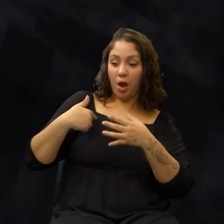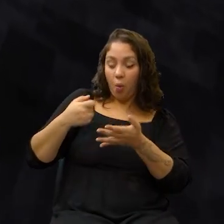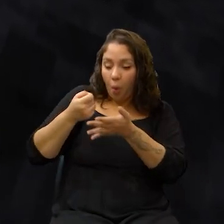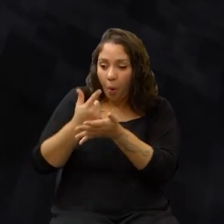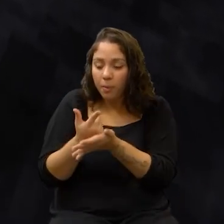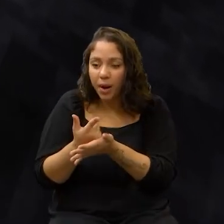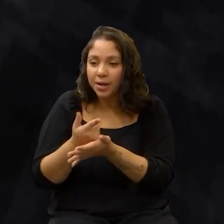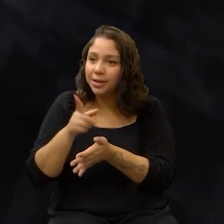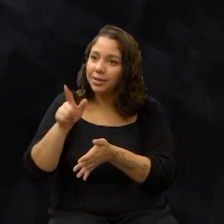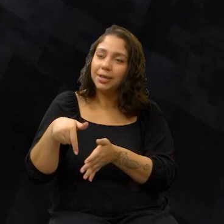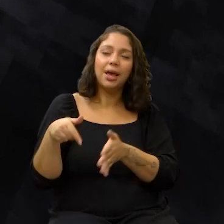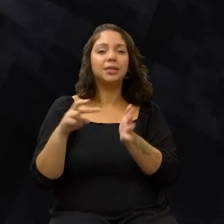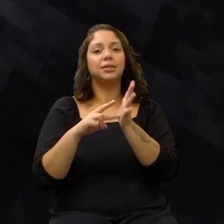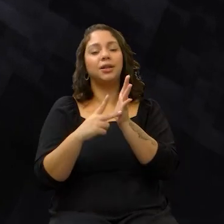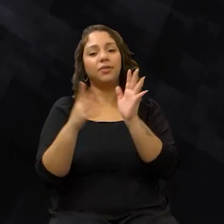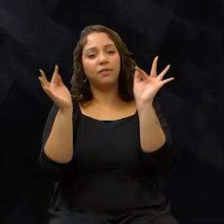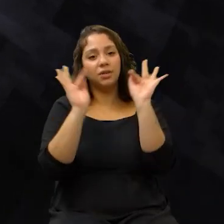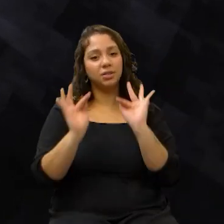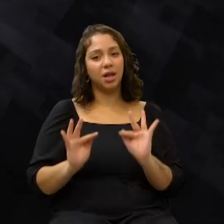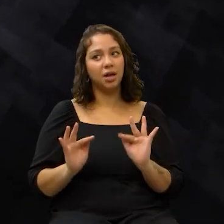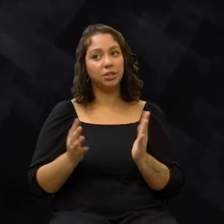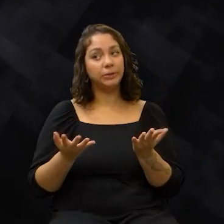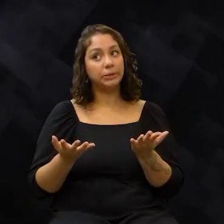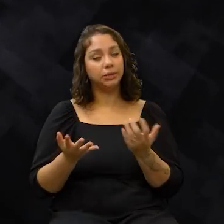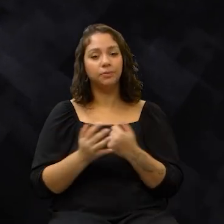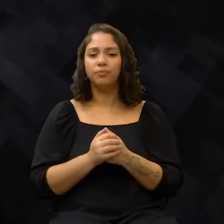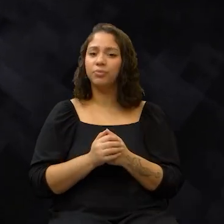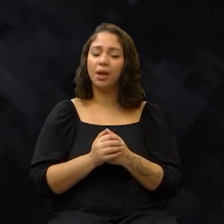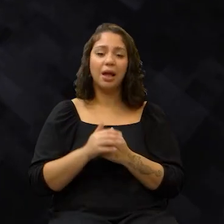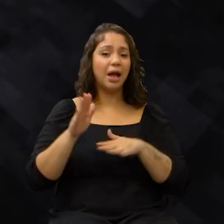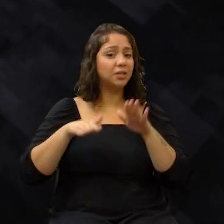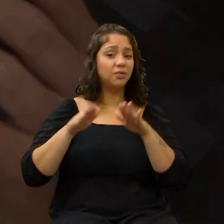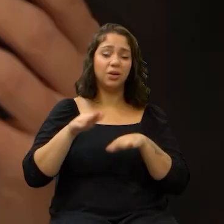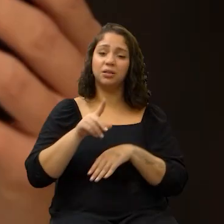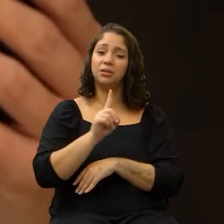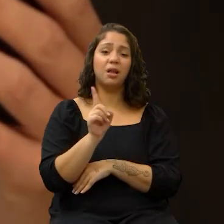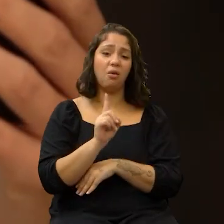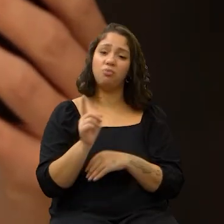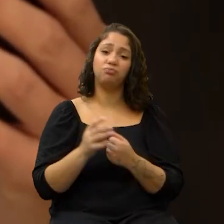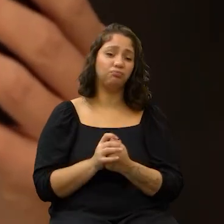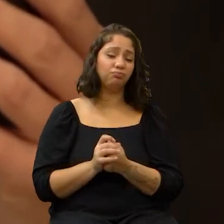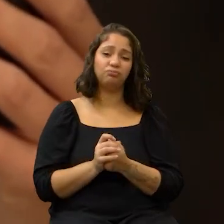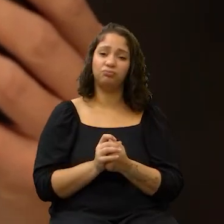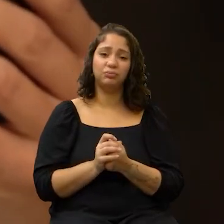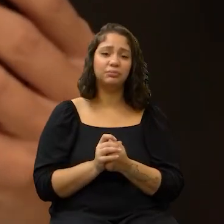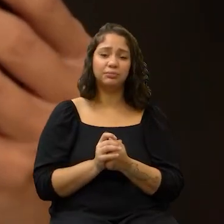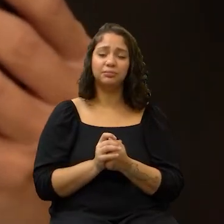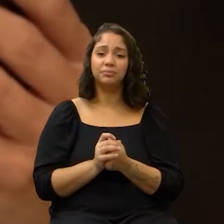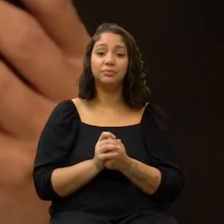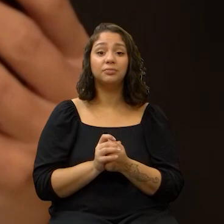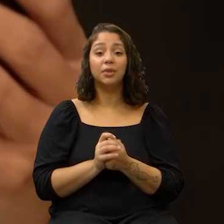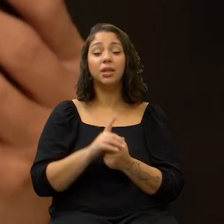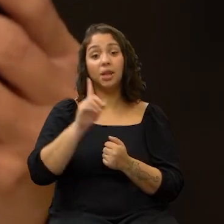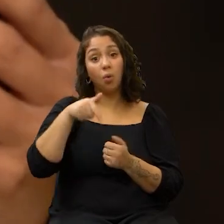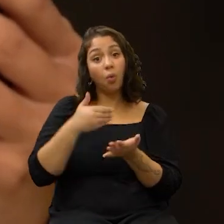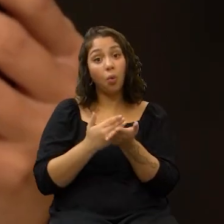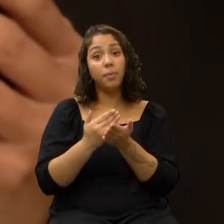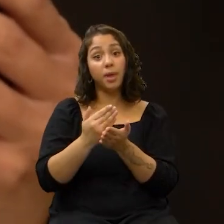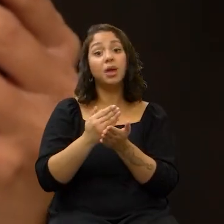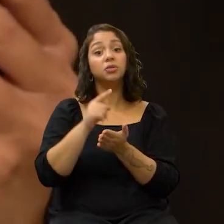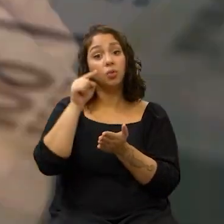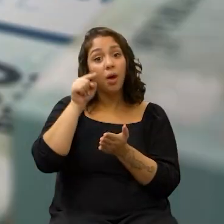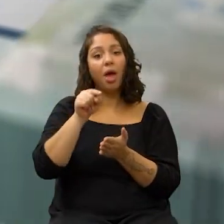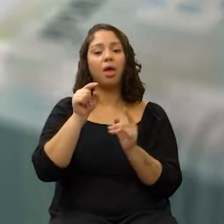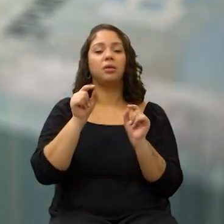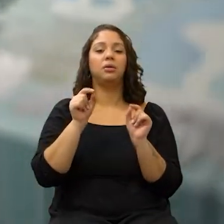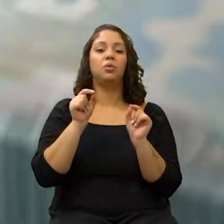que seria uma condição para eu ter felicidade? Muitas vezes a resposta é não, né? Então, o ponto de partida é